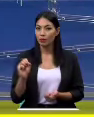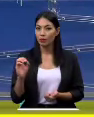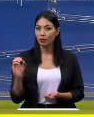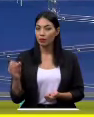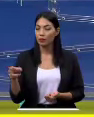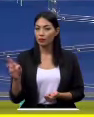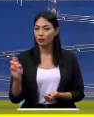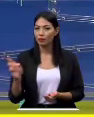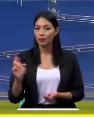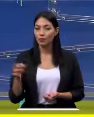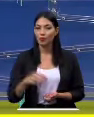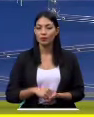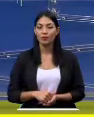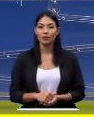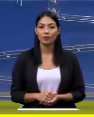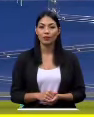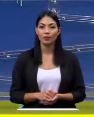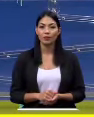R$1.800.000.